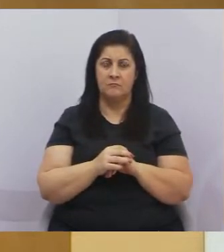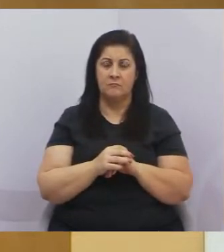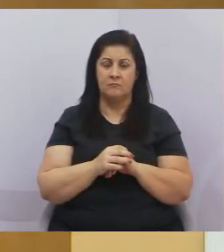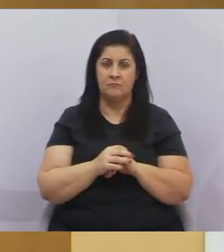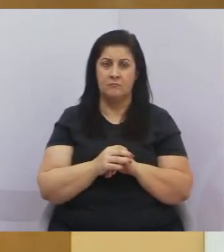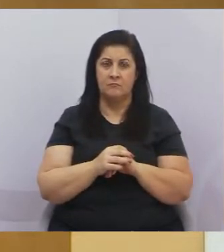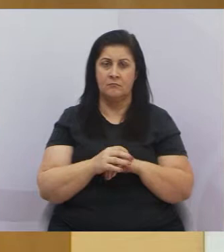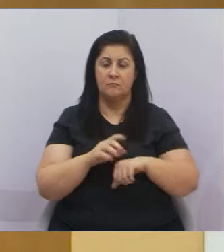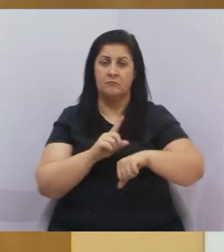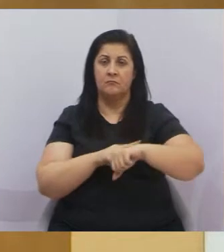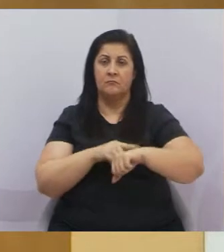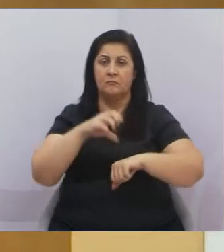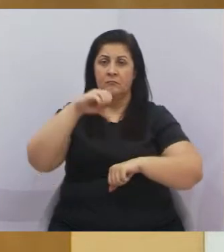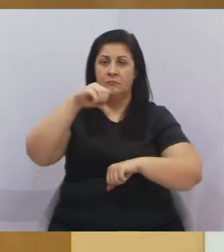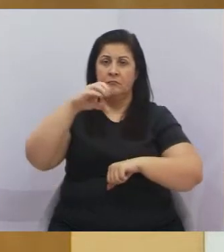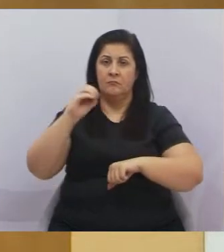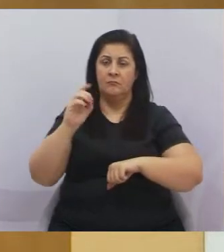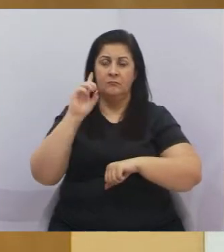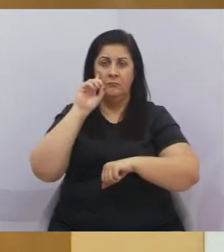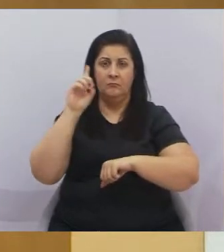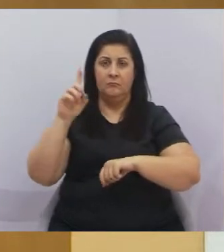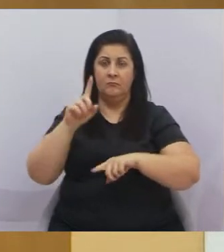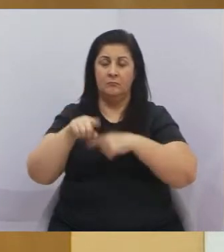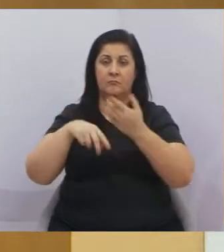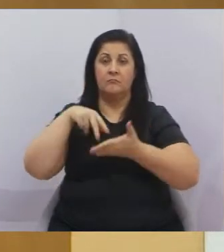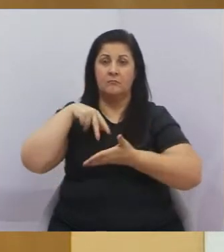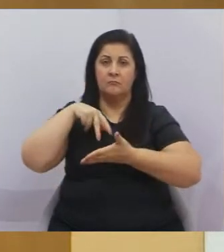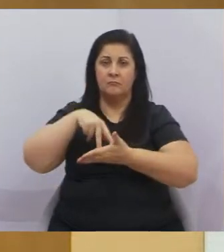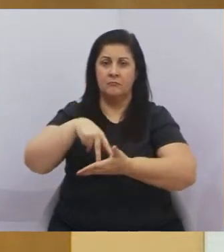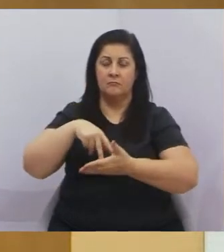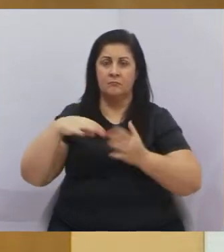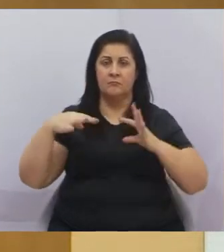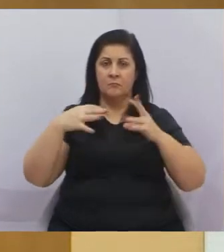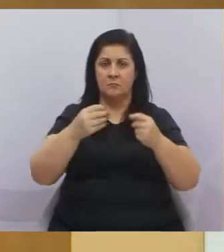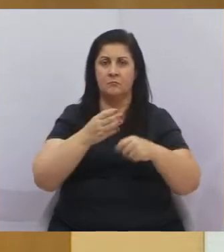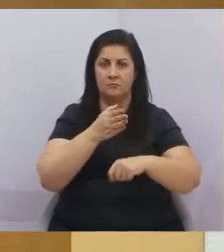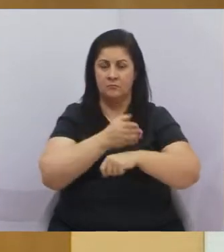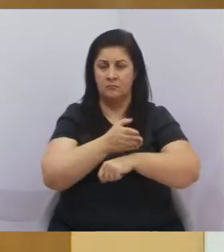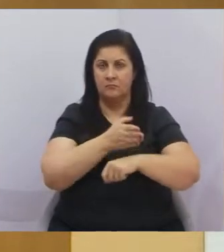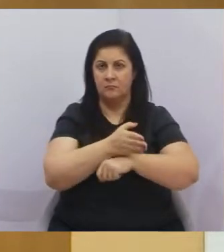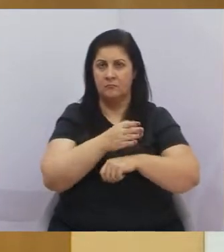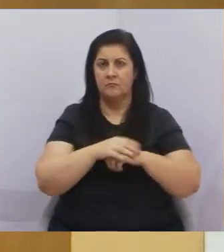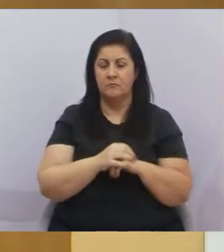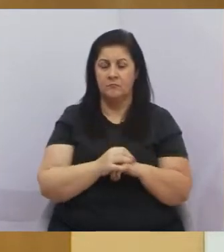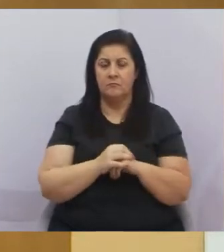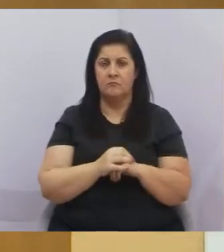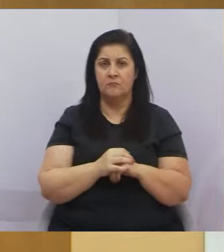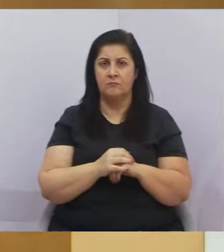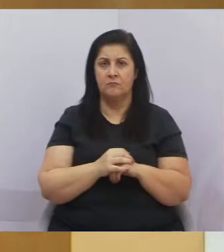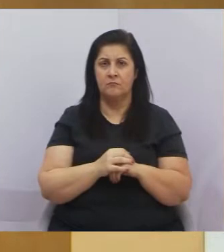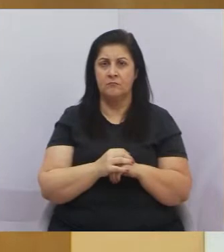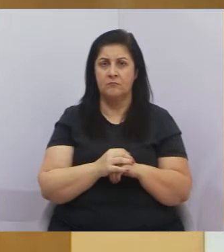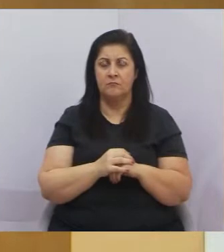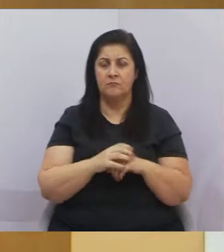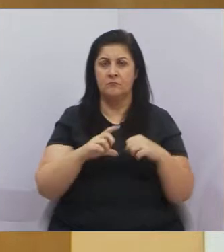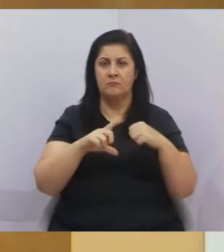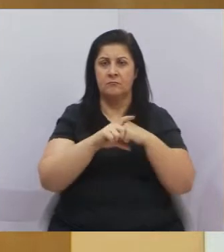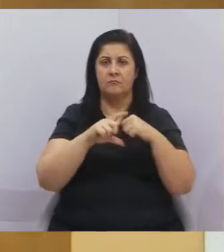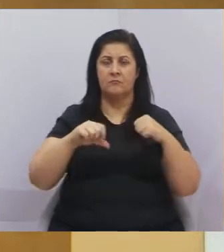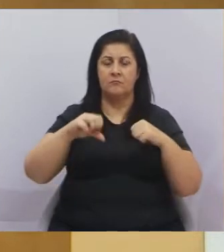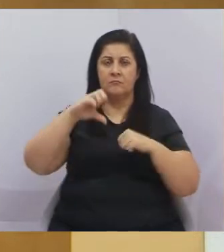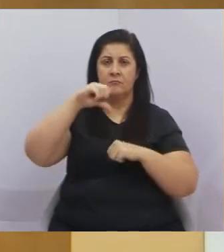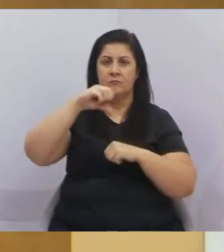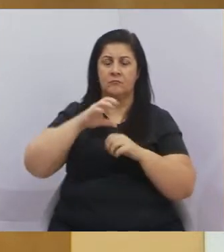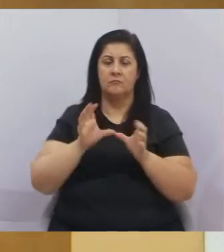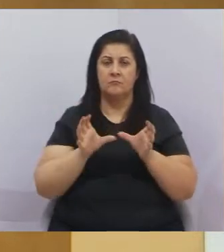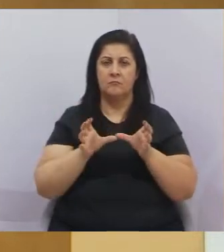no prazo de 90 dias após a posse de seus membros eleitos e indicados pela primeira gestão. Artigo 9º. O